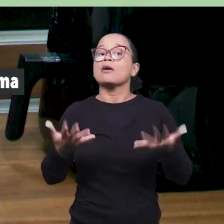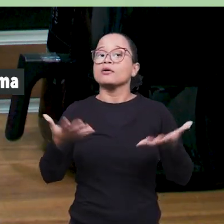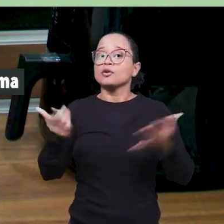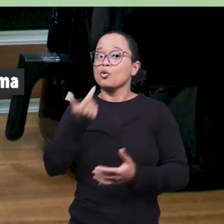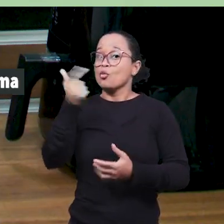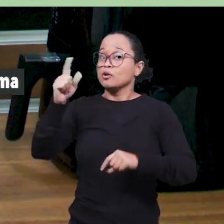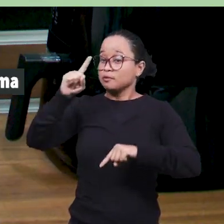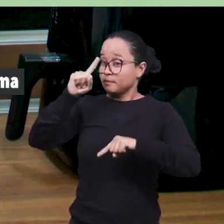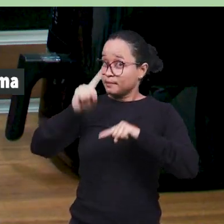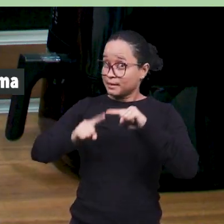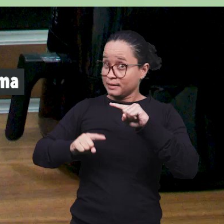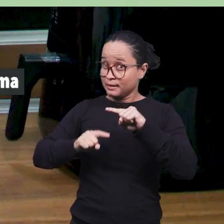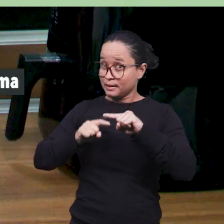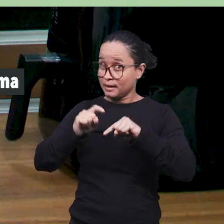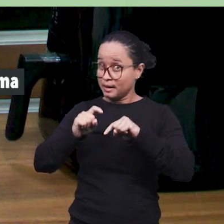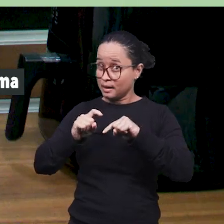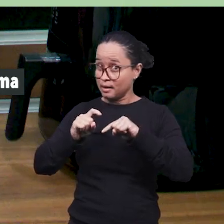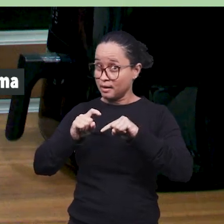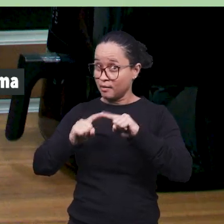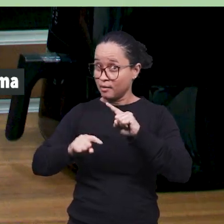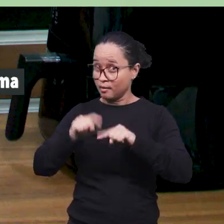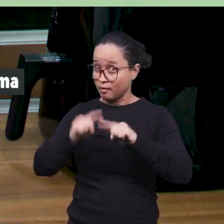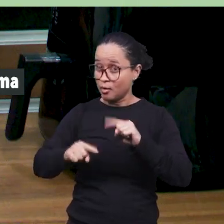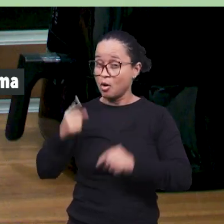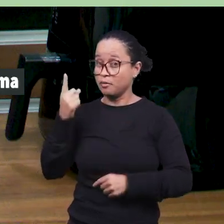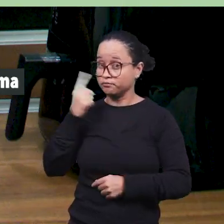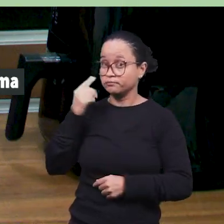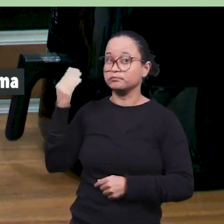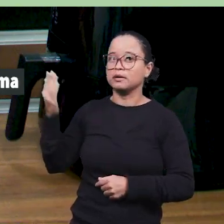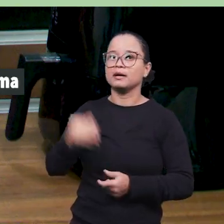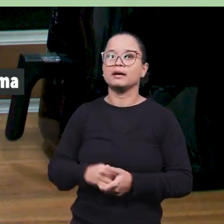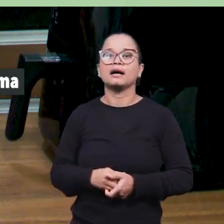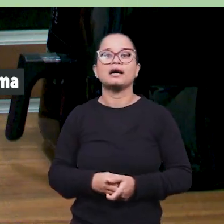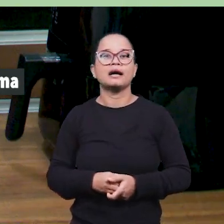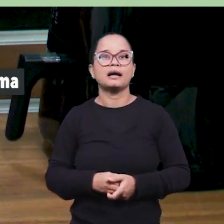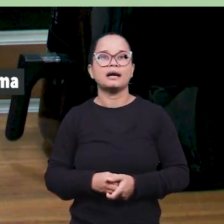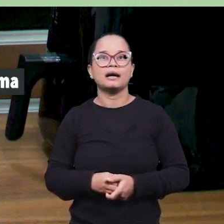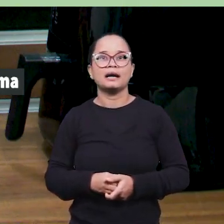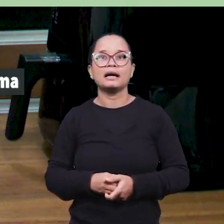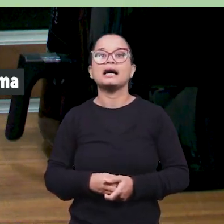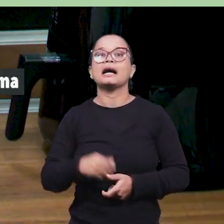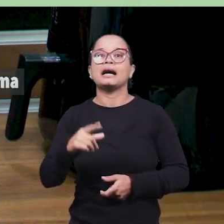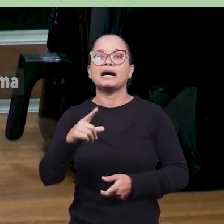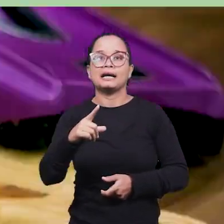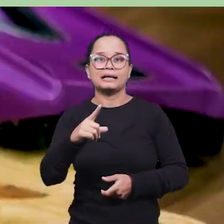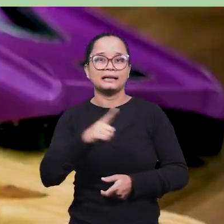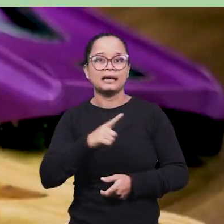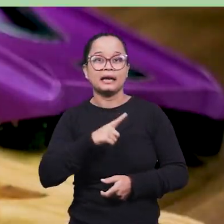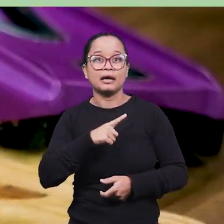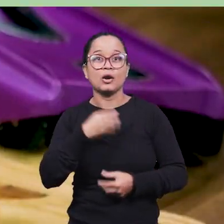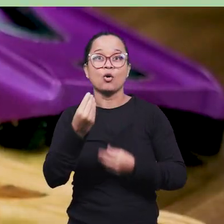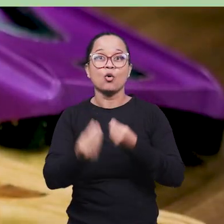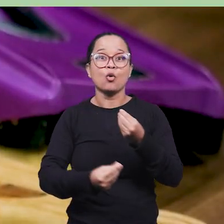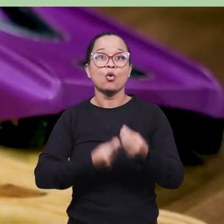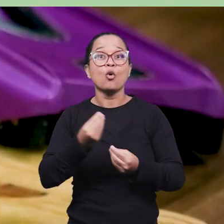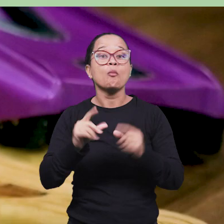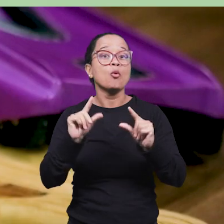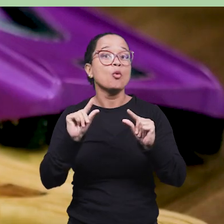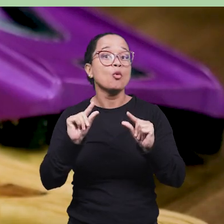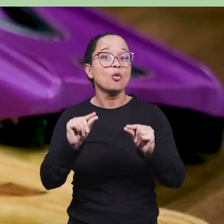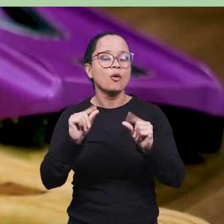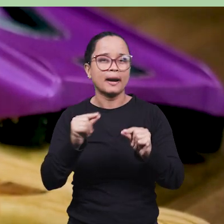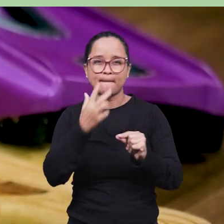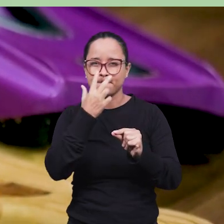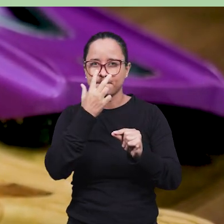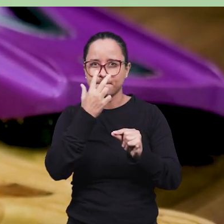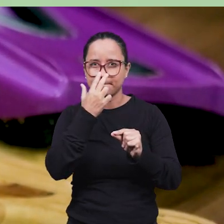terror de todo mundo, né? A partezinha da raiz nós vamos fincar, ó.